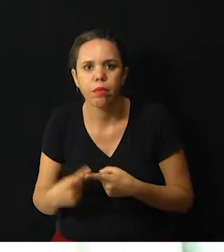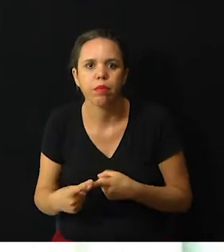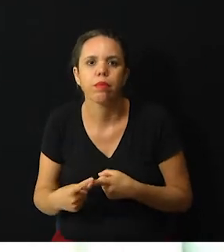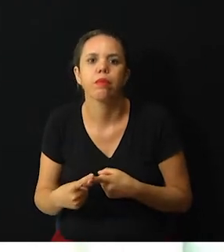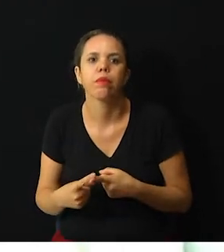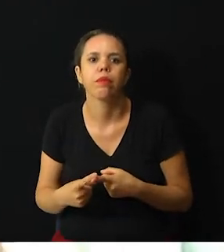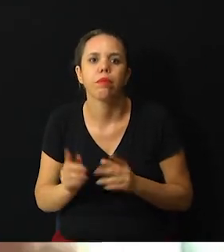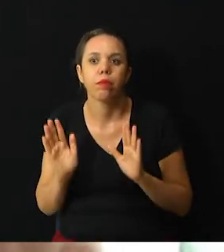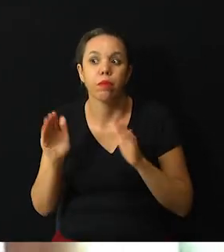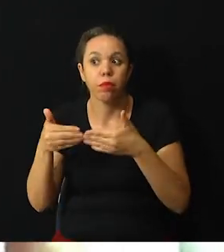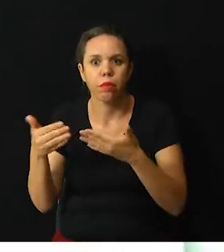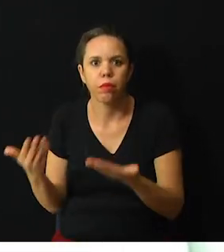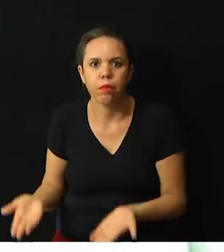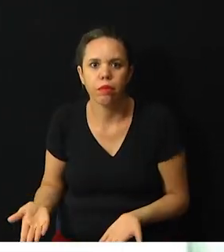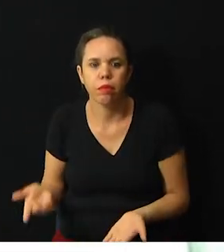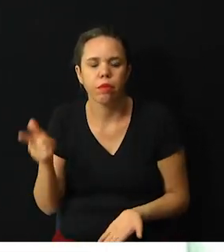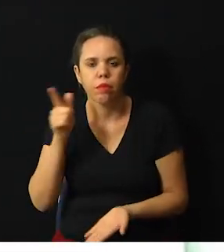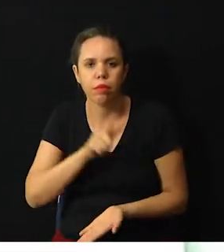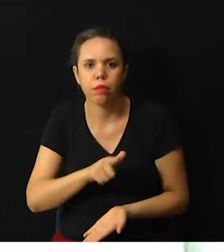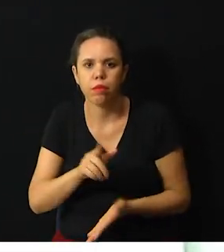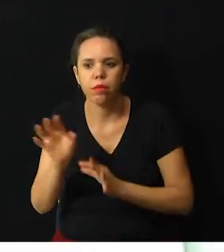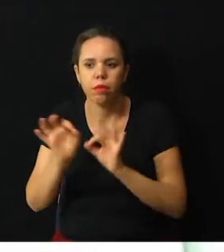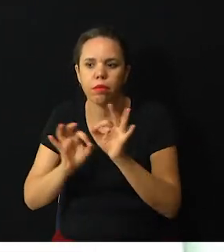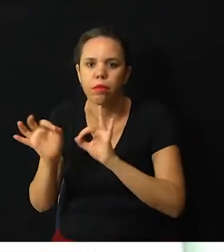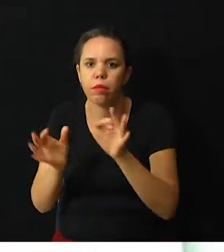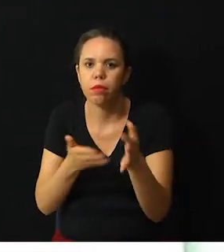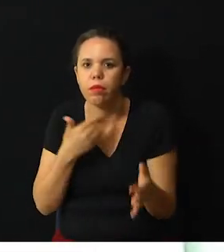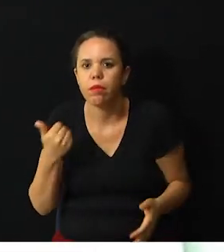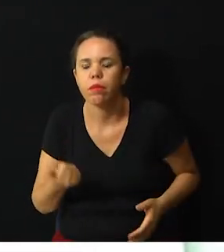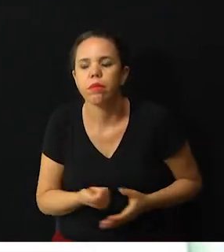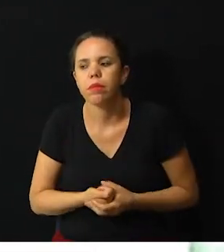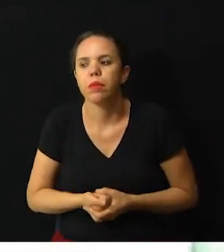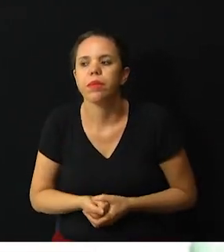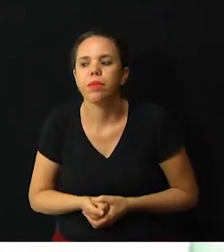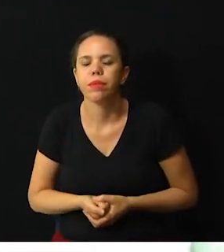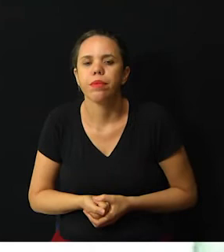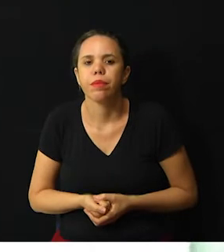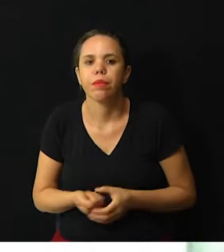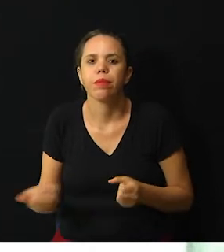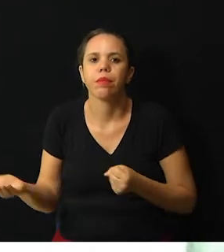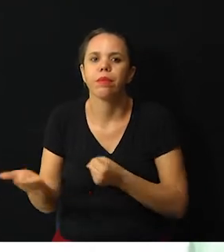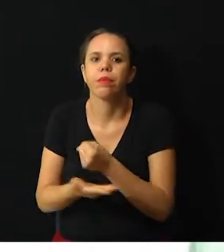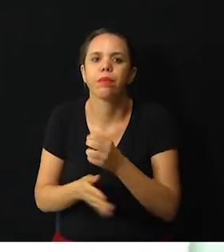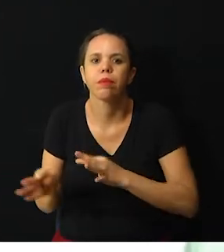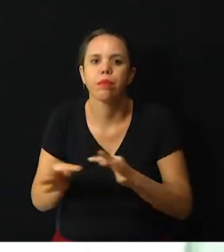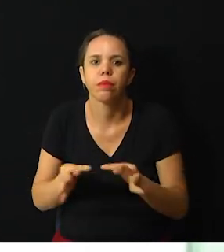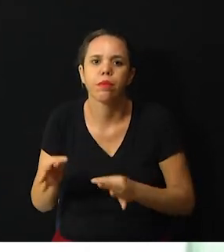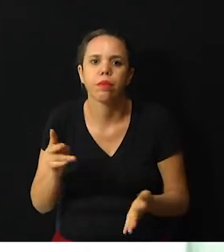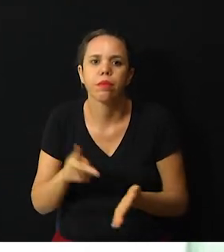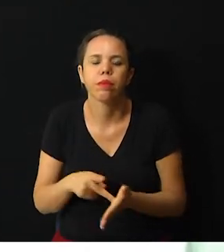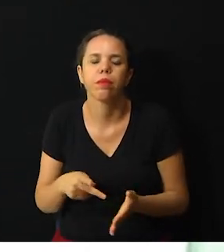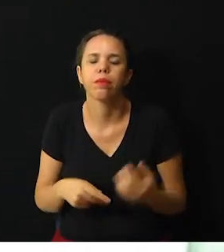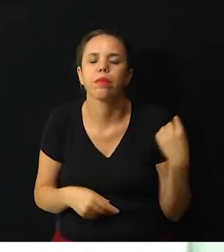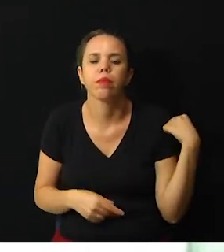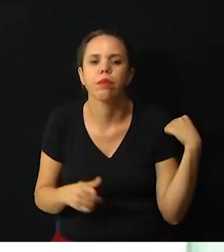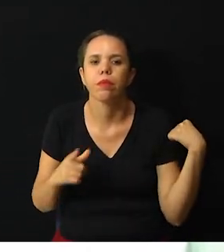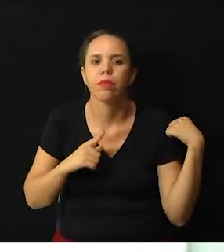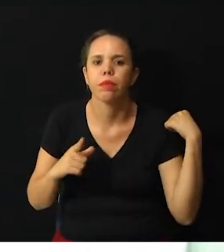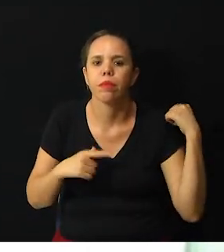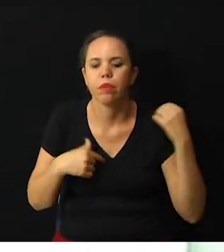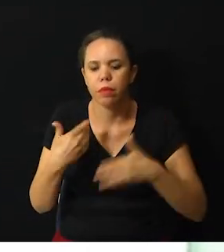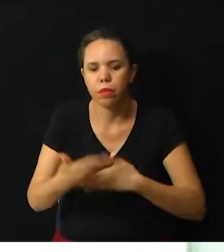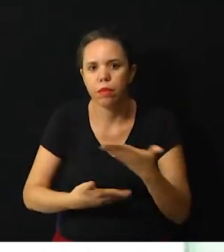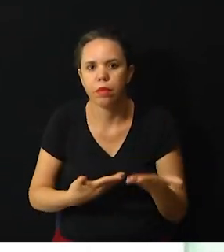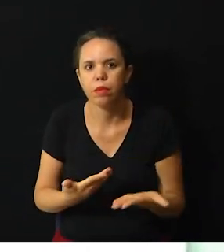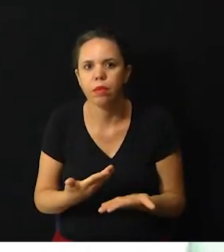ela fique um pouco mais centrada, que ela consiga se organizar melhor. E a base do tratamento, na verdade, é ter